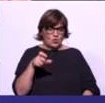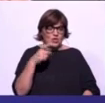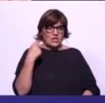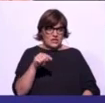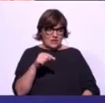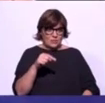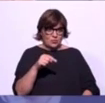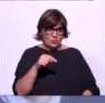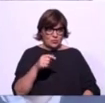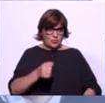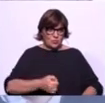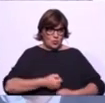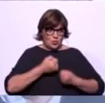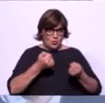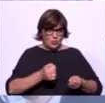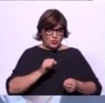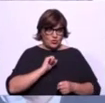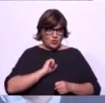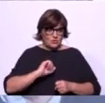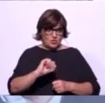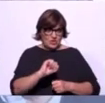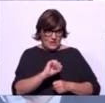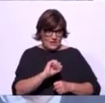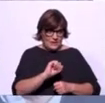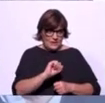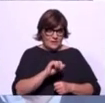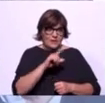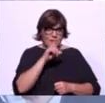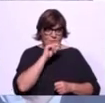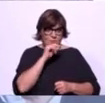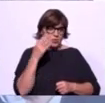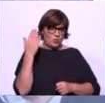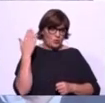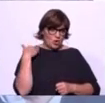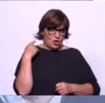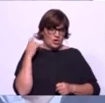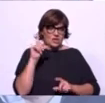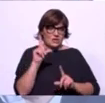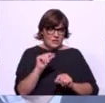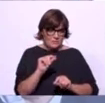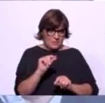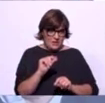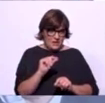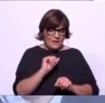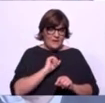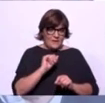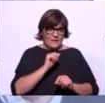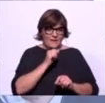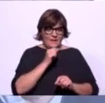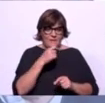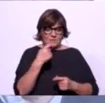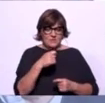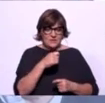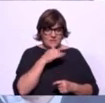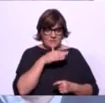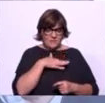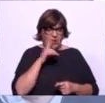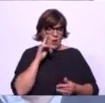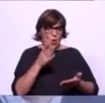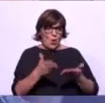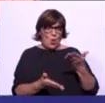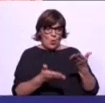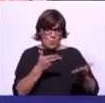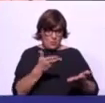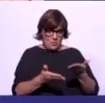títulos conseguidos, quer por Jorge Nuno Pinto da Costa, quer por Luís Filipe Vieira. É evidente que estamos a comparar, e